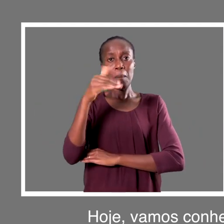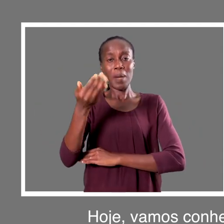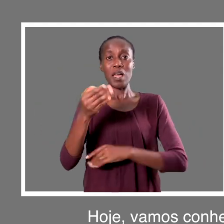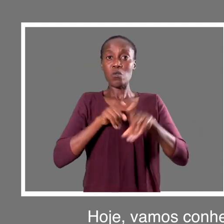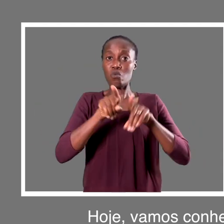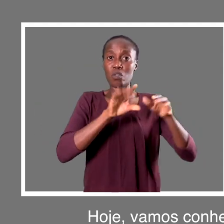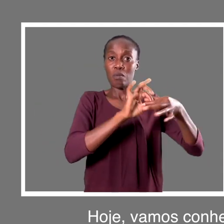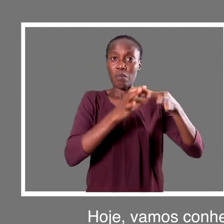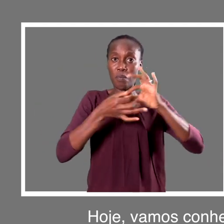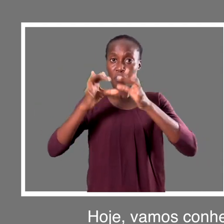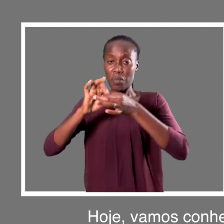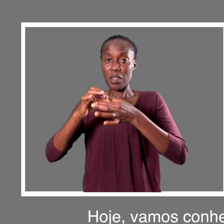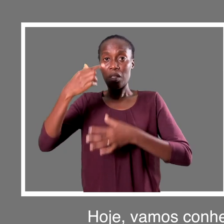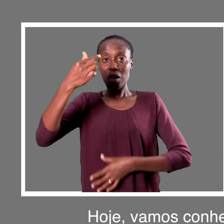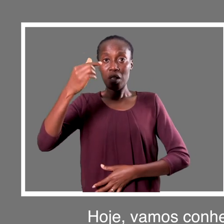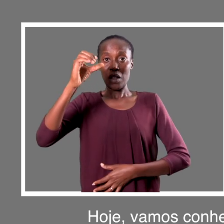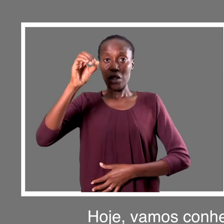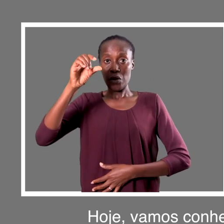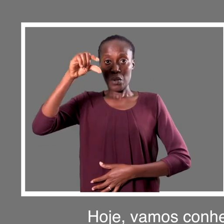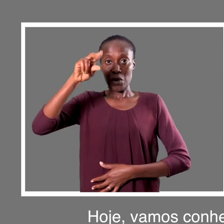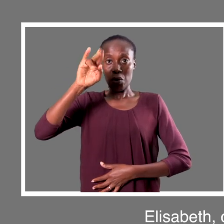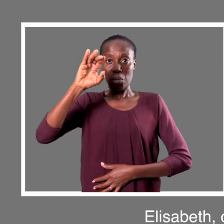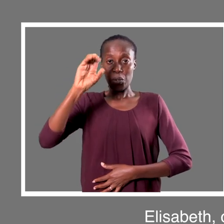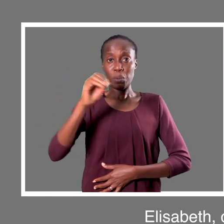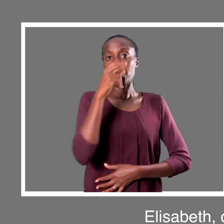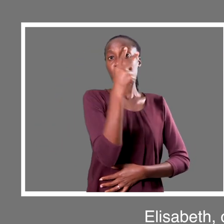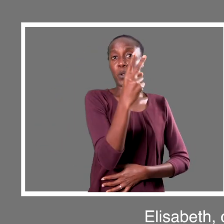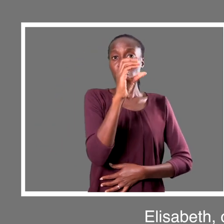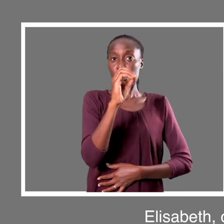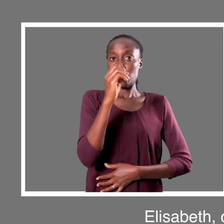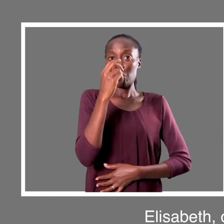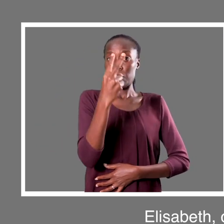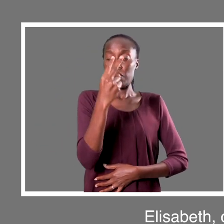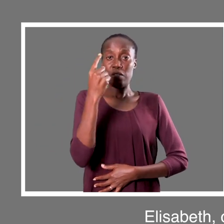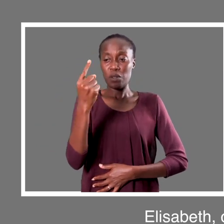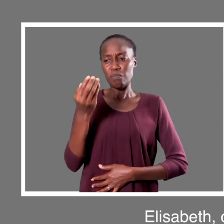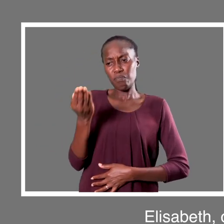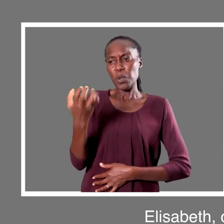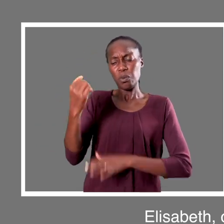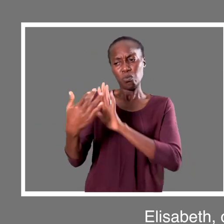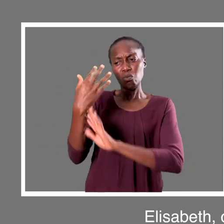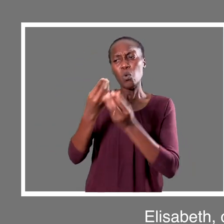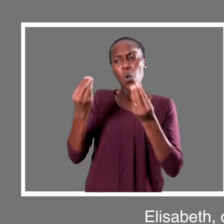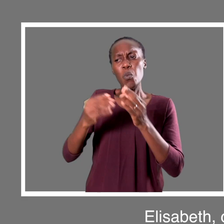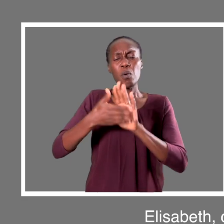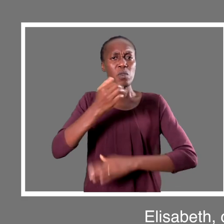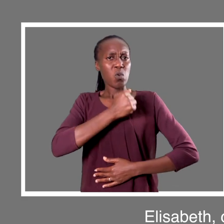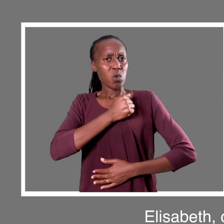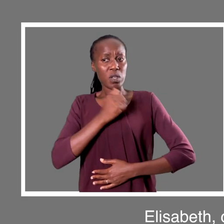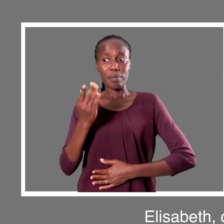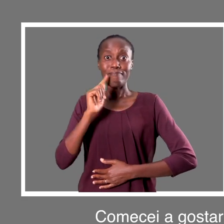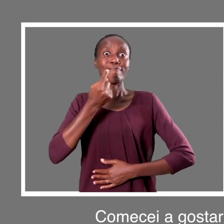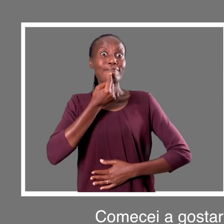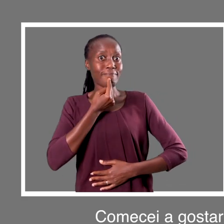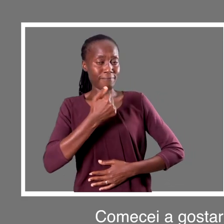Jogos Paralímpicos de Tóquio 2021. Elizabeth, conta-nos um pouco como é que começa a gostar do atletismo